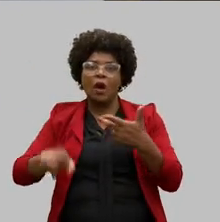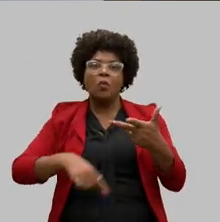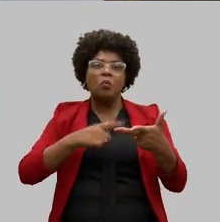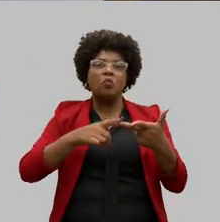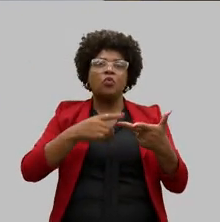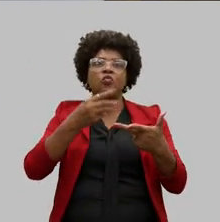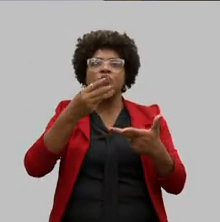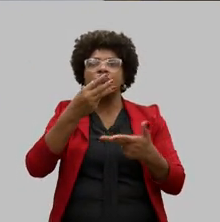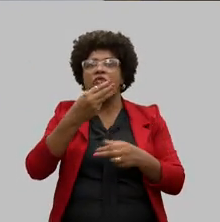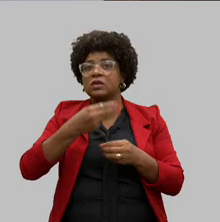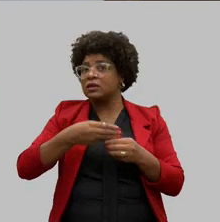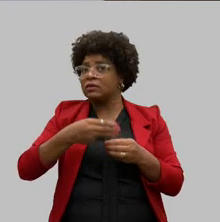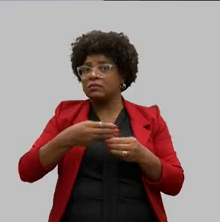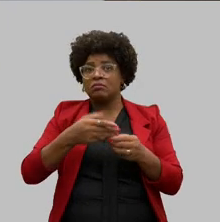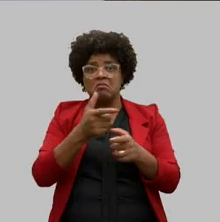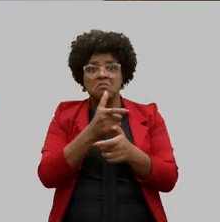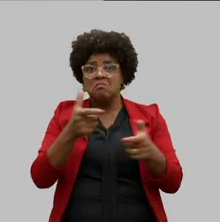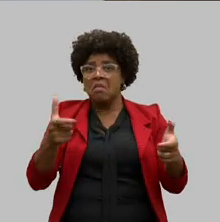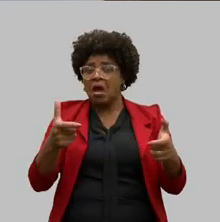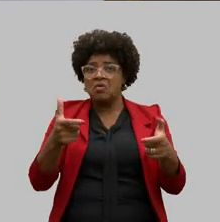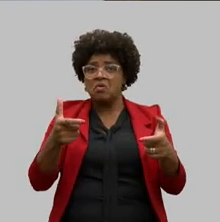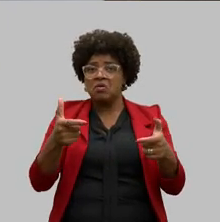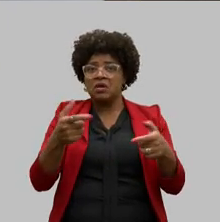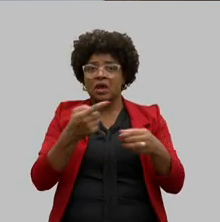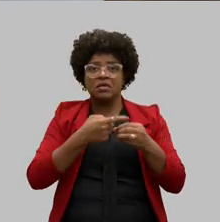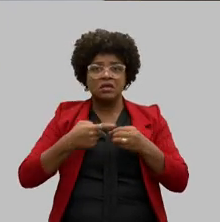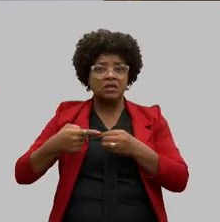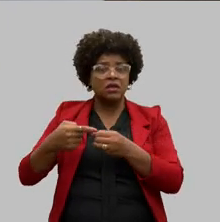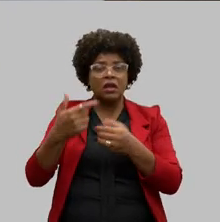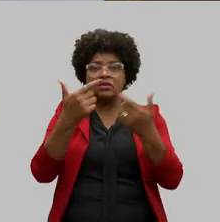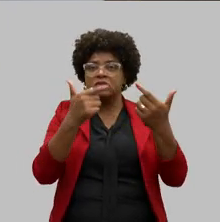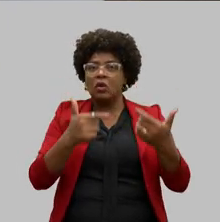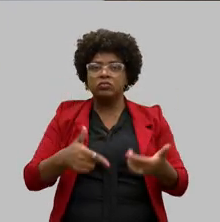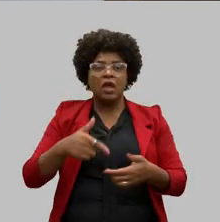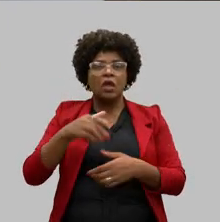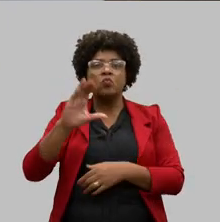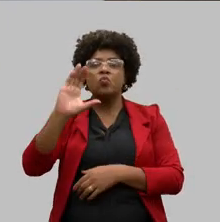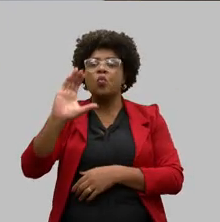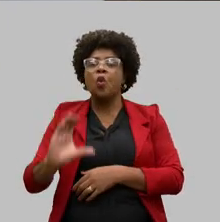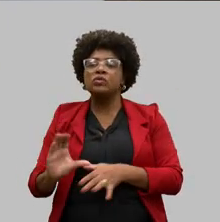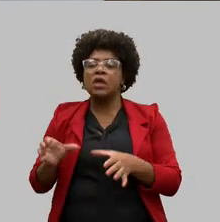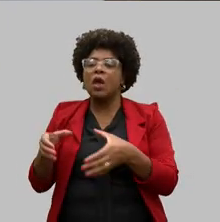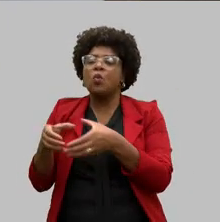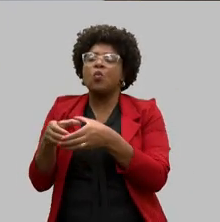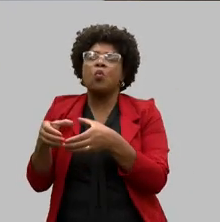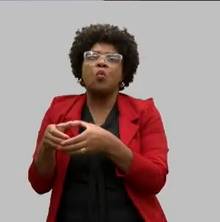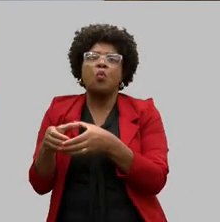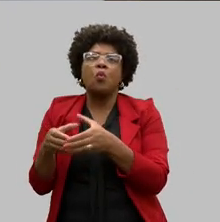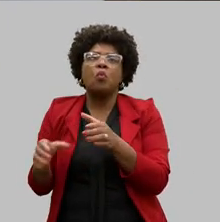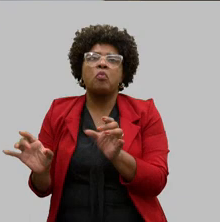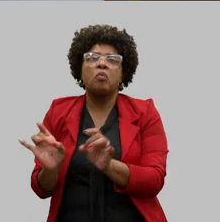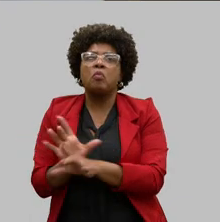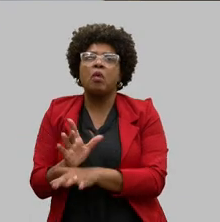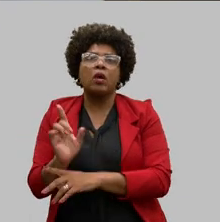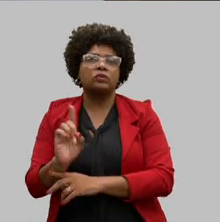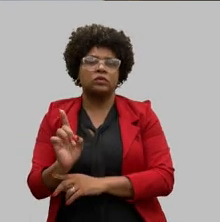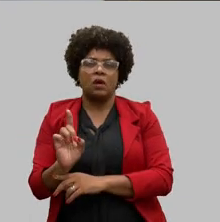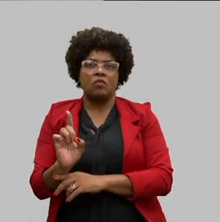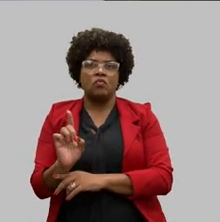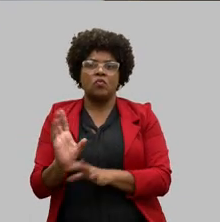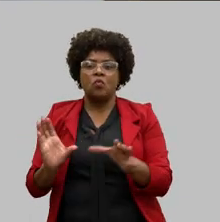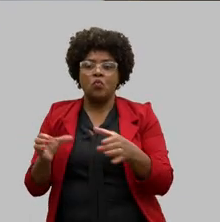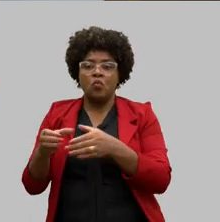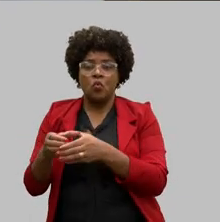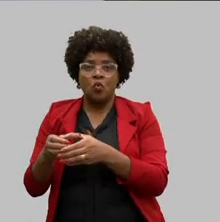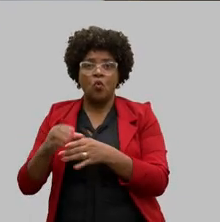maioria das cidades não tem conselho constituído o conselho permite fundo o